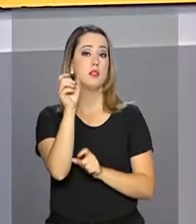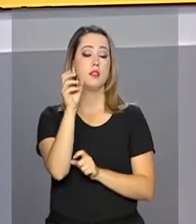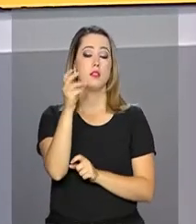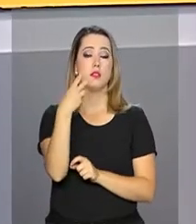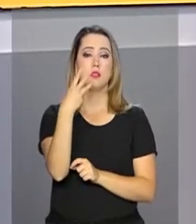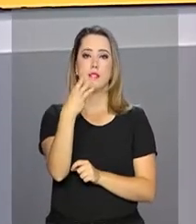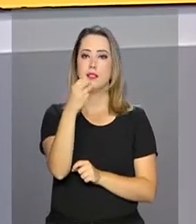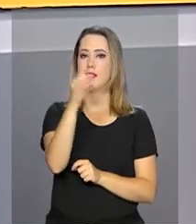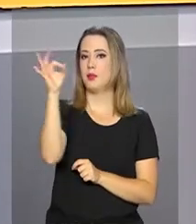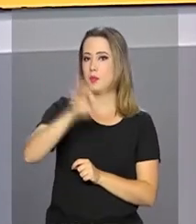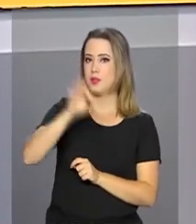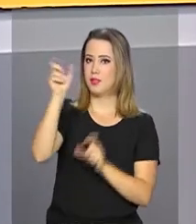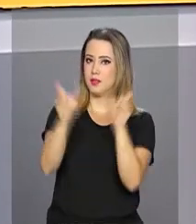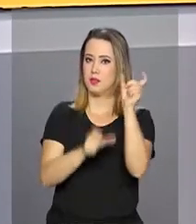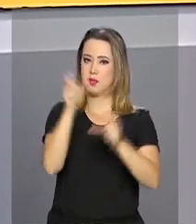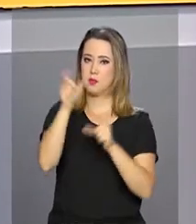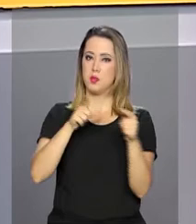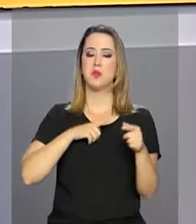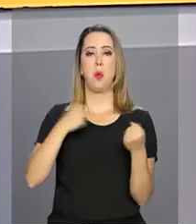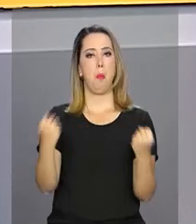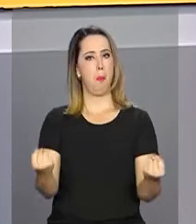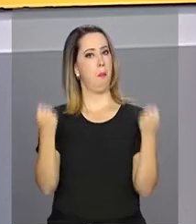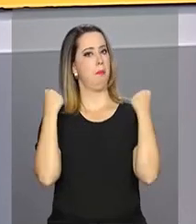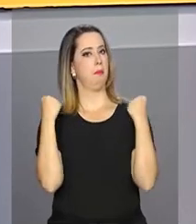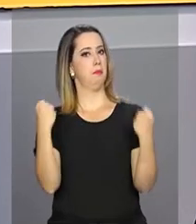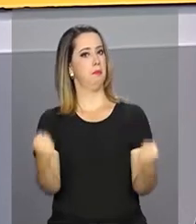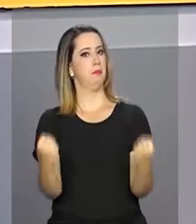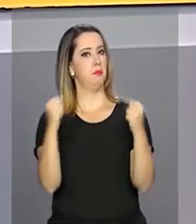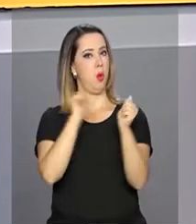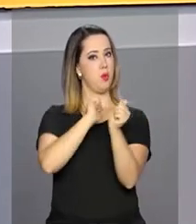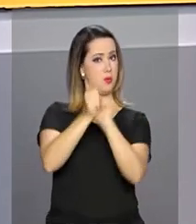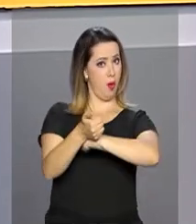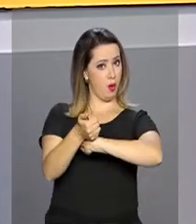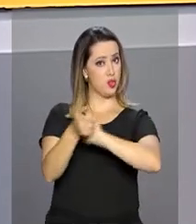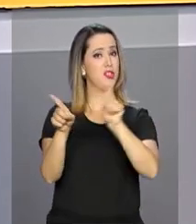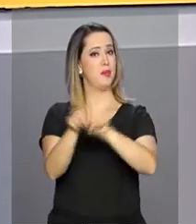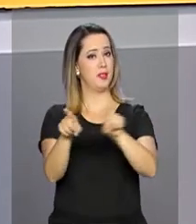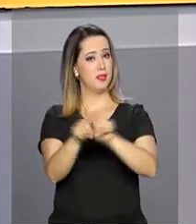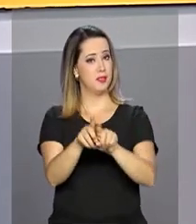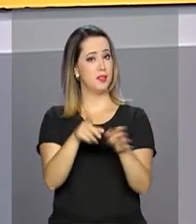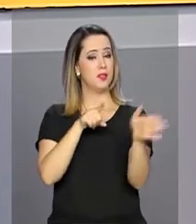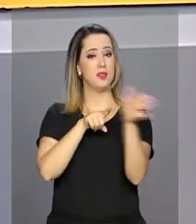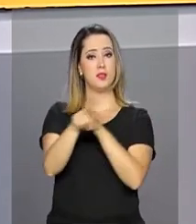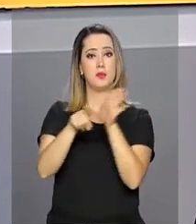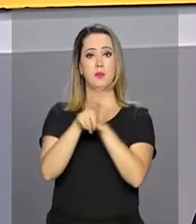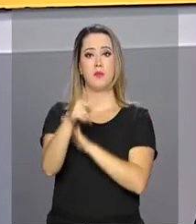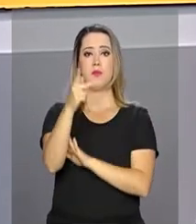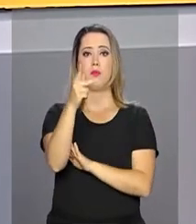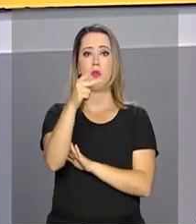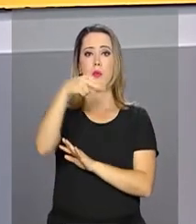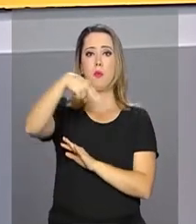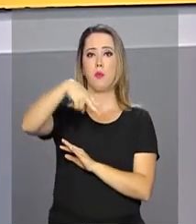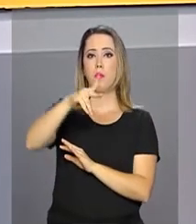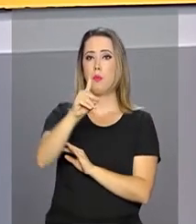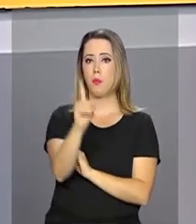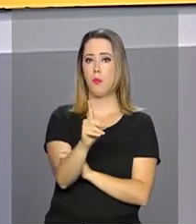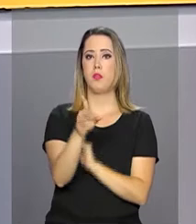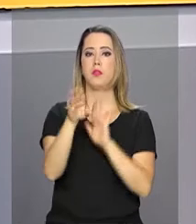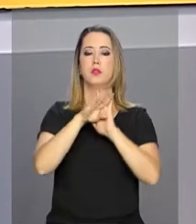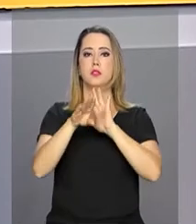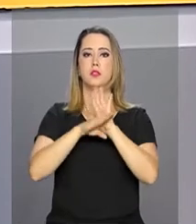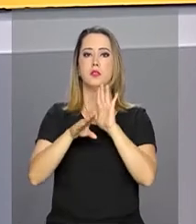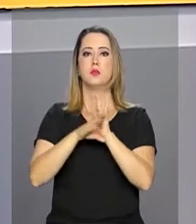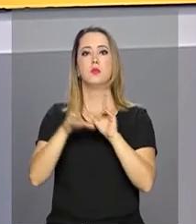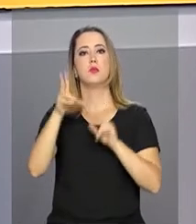praticam atividades físicas e esportivas segundo o relatório divulgado pela anp pelo pnud o programa das nações unidas